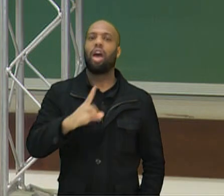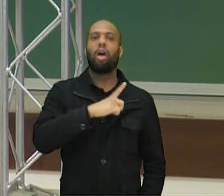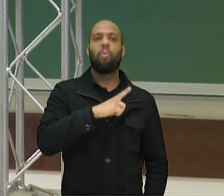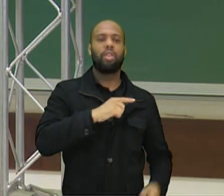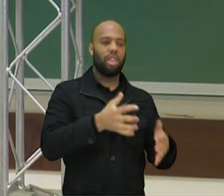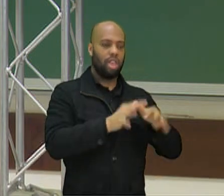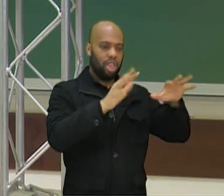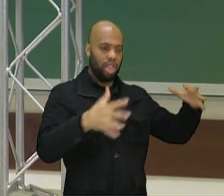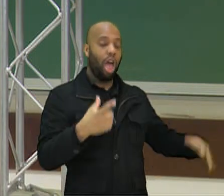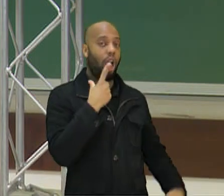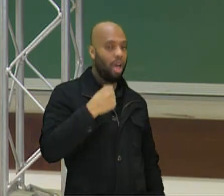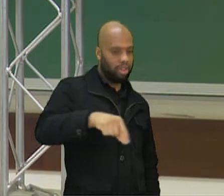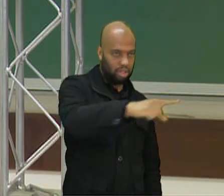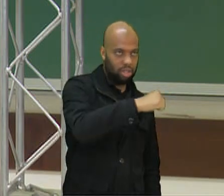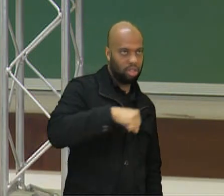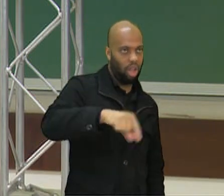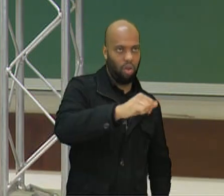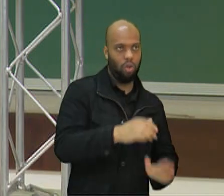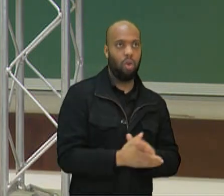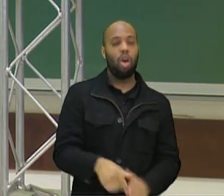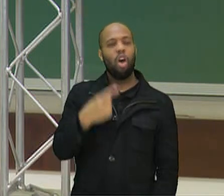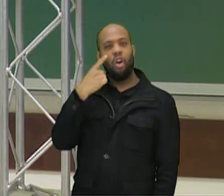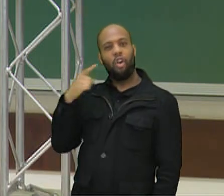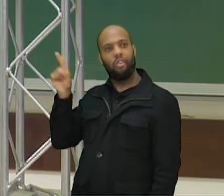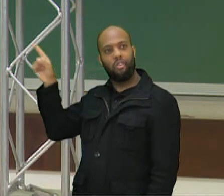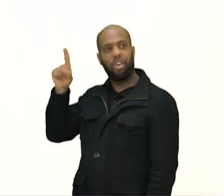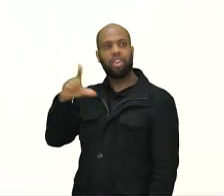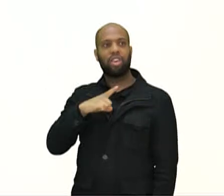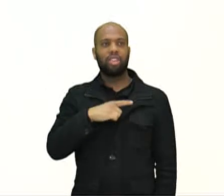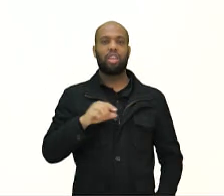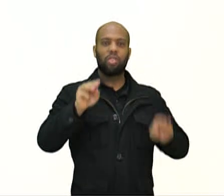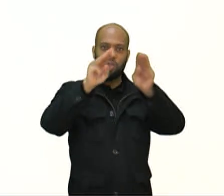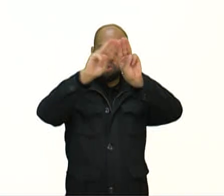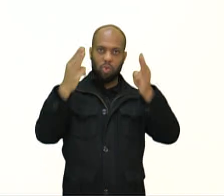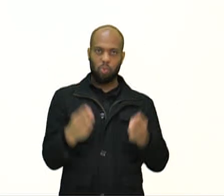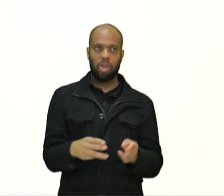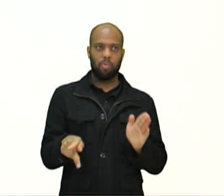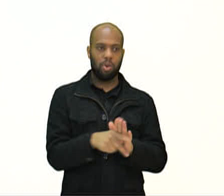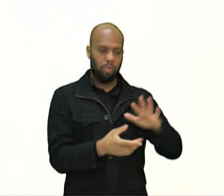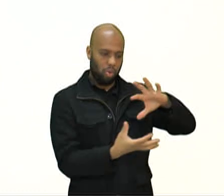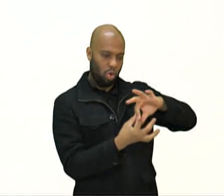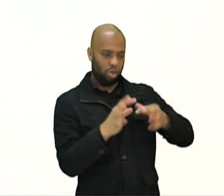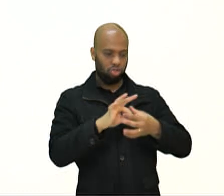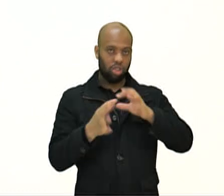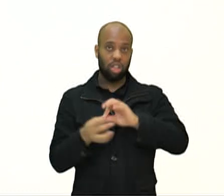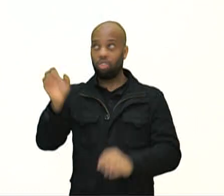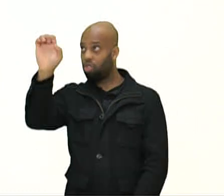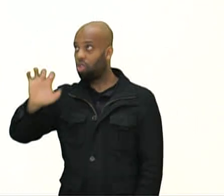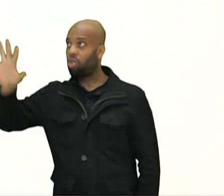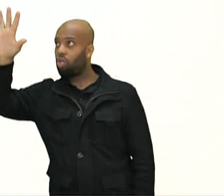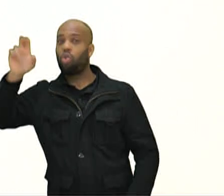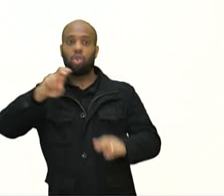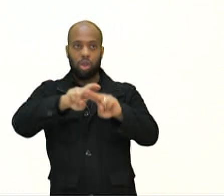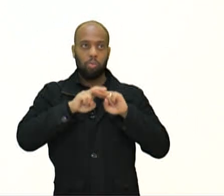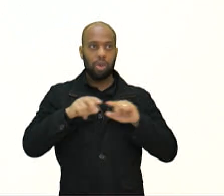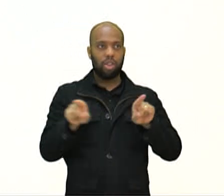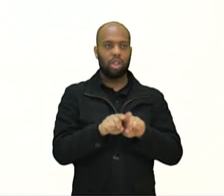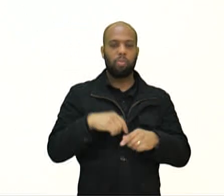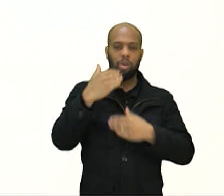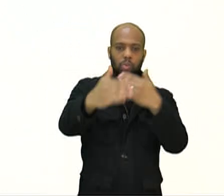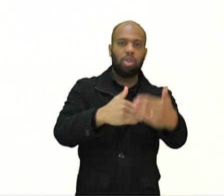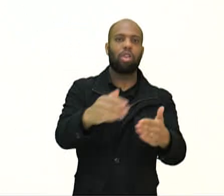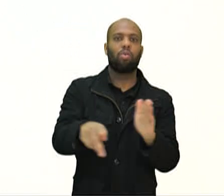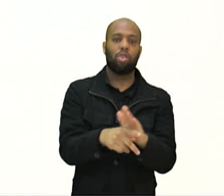água salgada. E aqui, ó, eu trago para você um mapa do continente europeu, que em função do seu processo